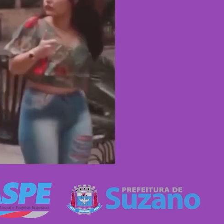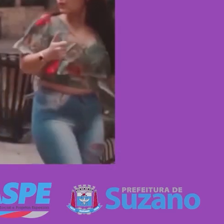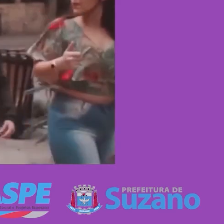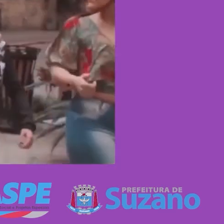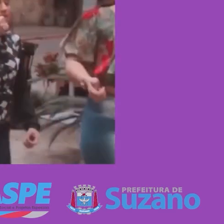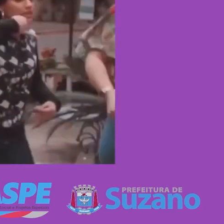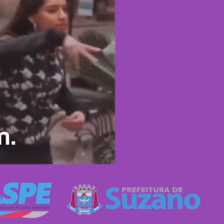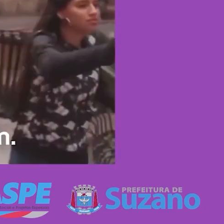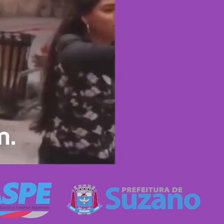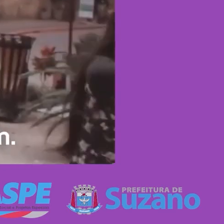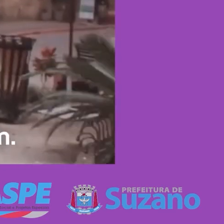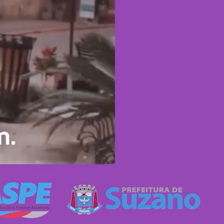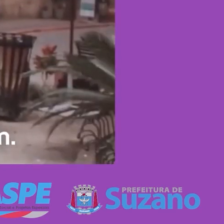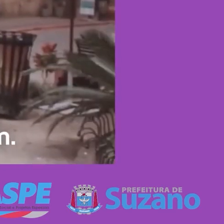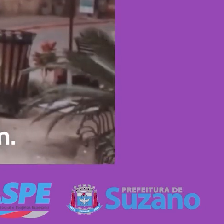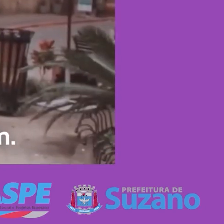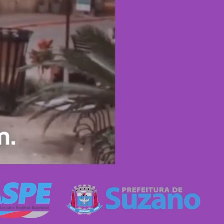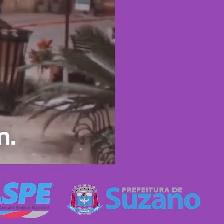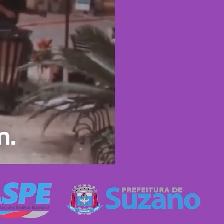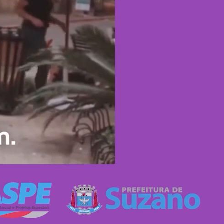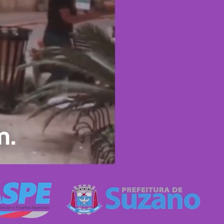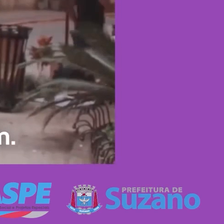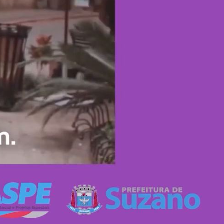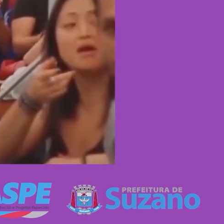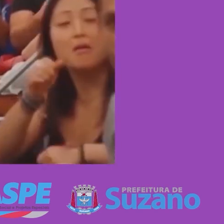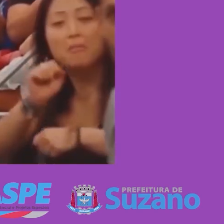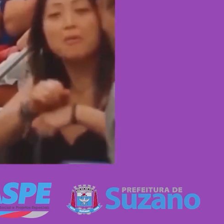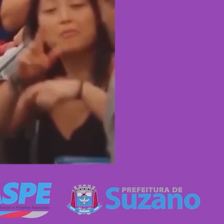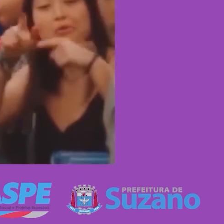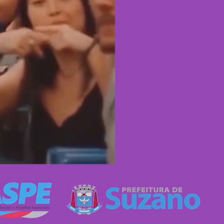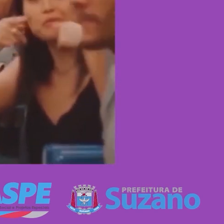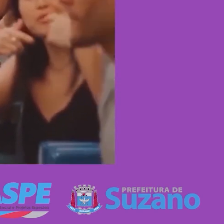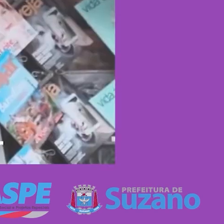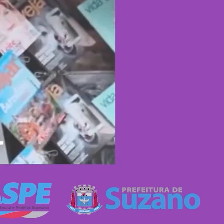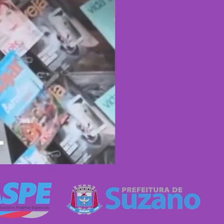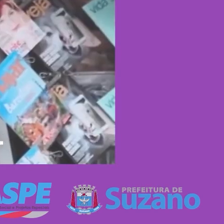na sociedade, pois queremos fazer parte dela também.